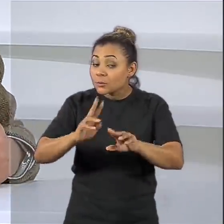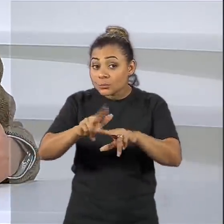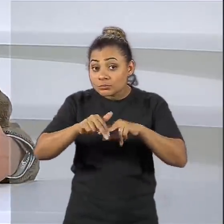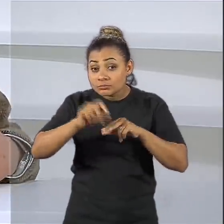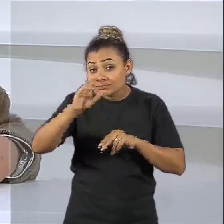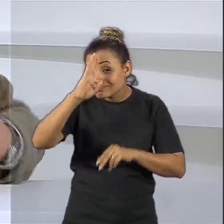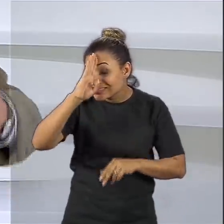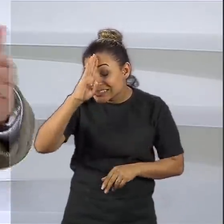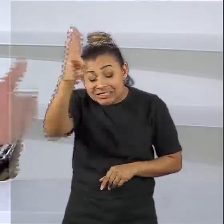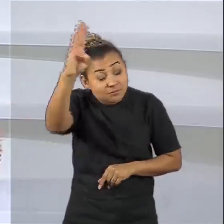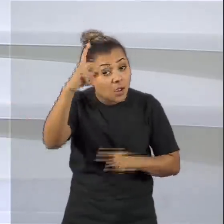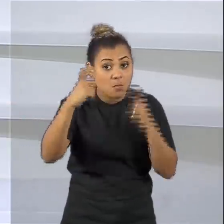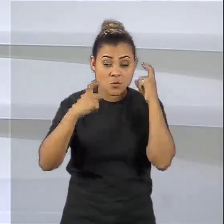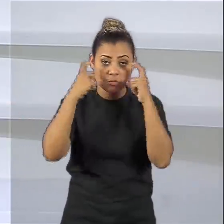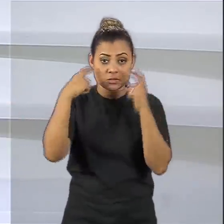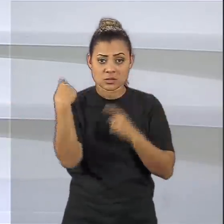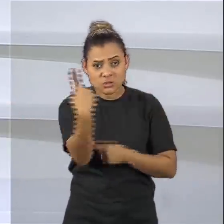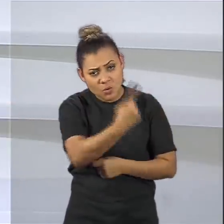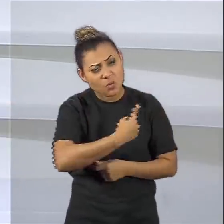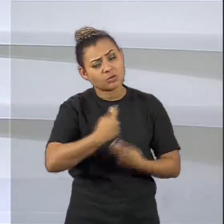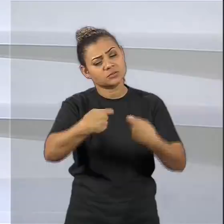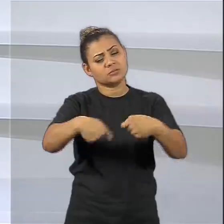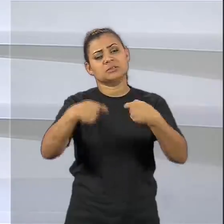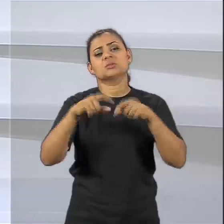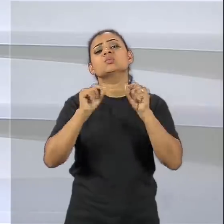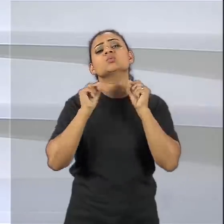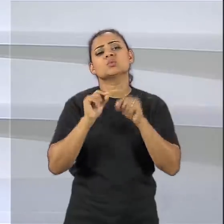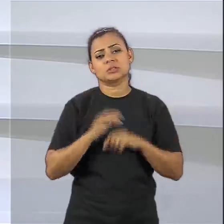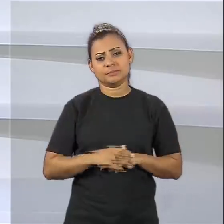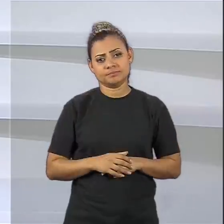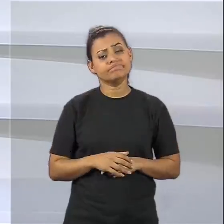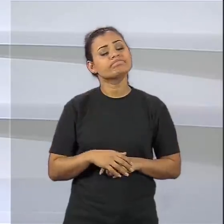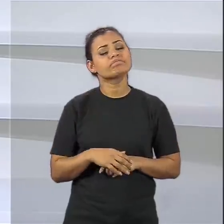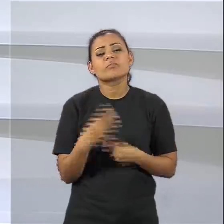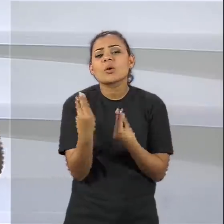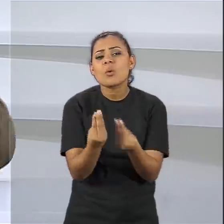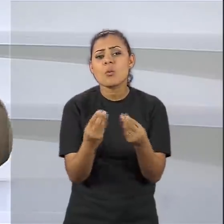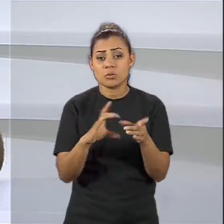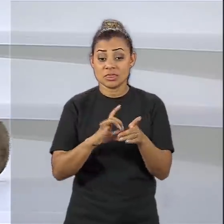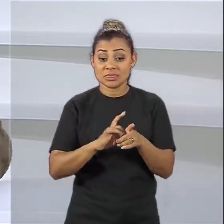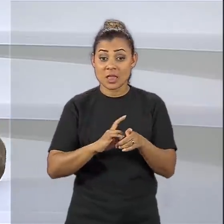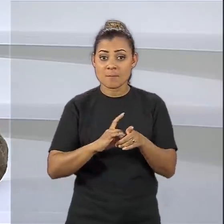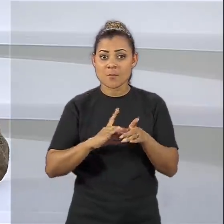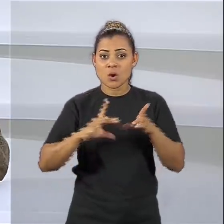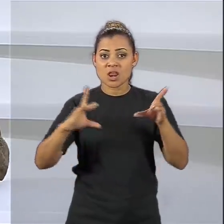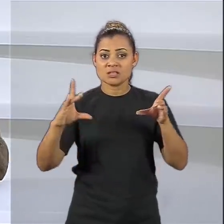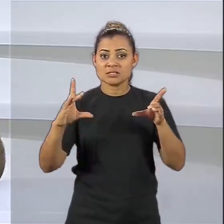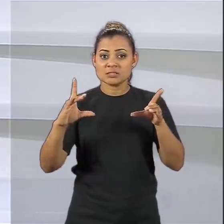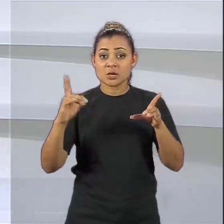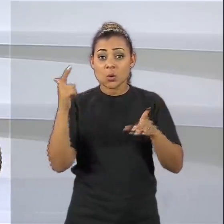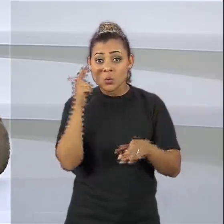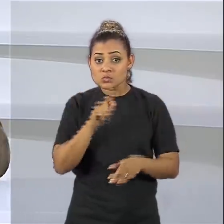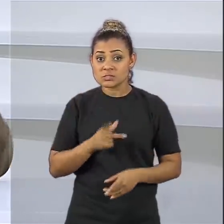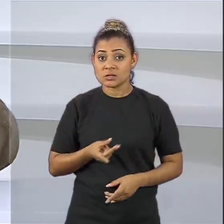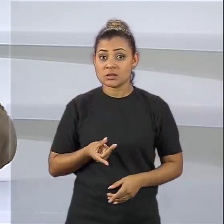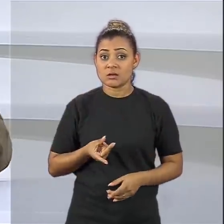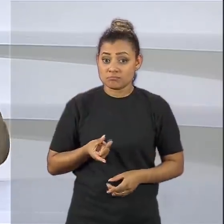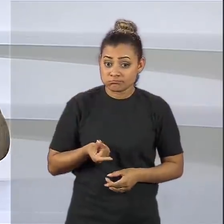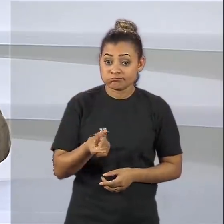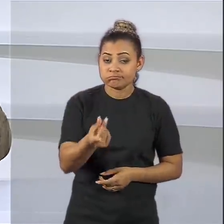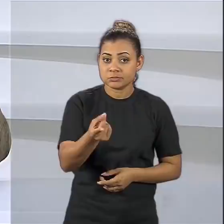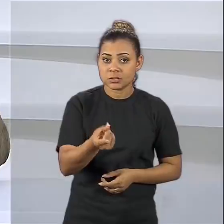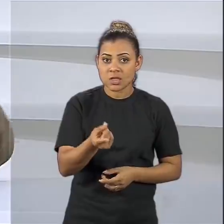principal preocupação, acho que de todos nós aqui nessa mesa, é de que maneira a democracia não sucumbe nessa eleição, de que maneira a eleição não